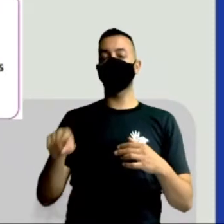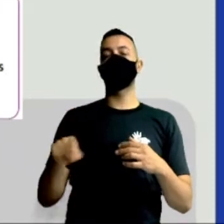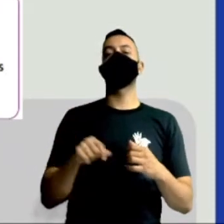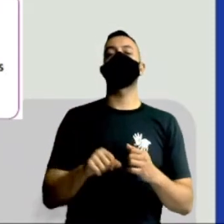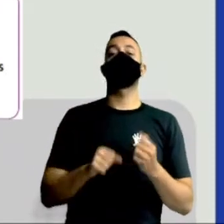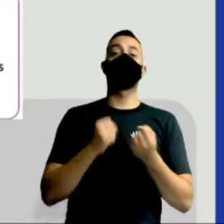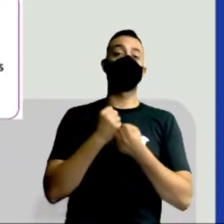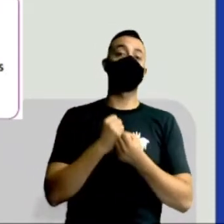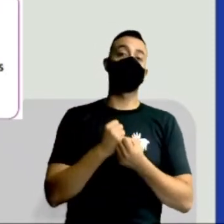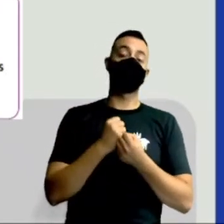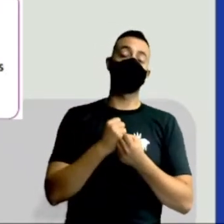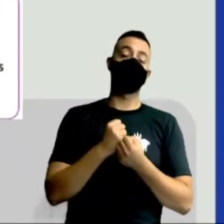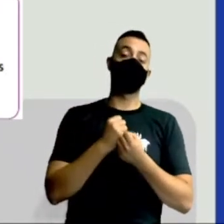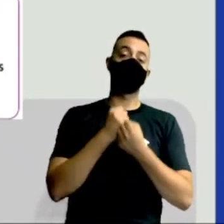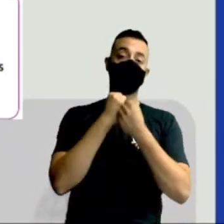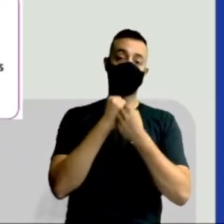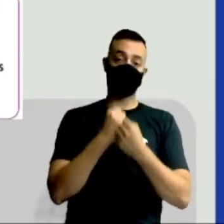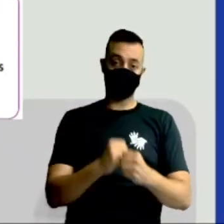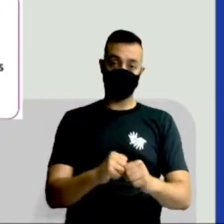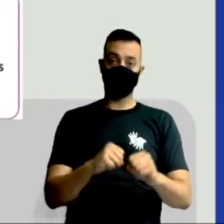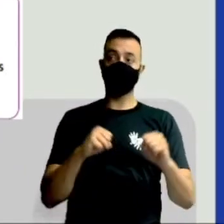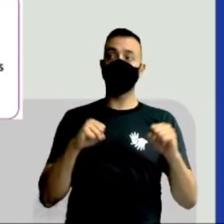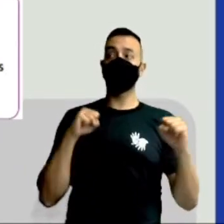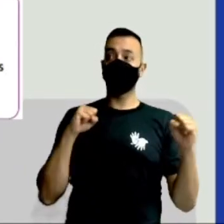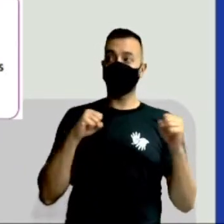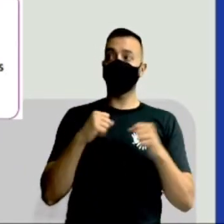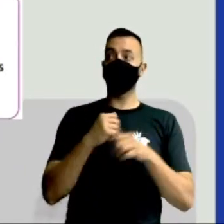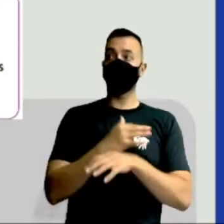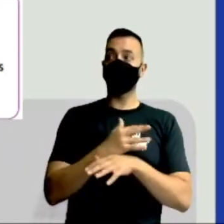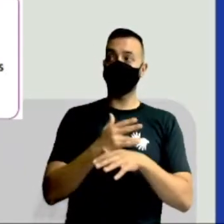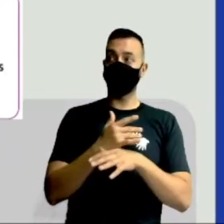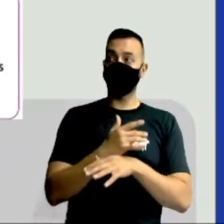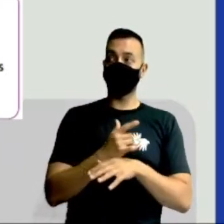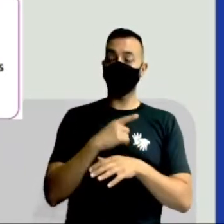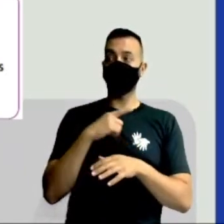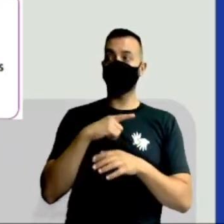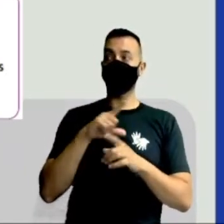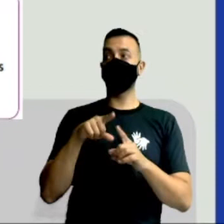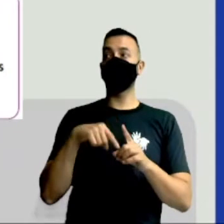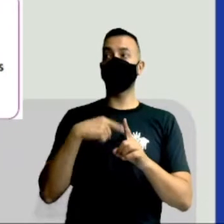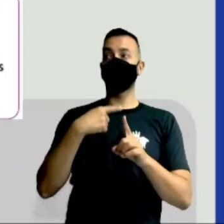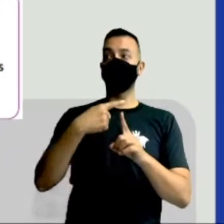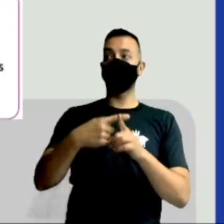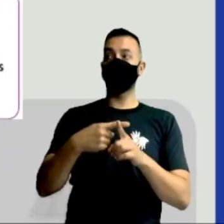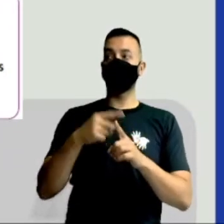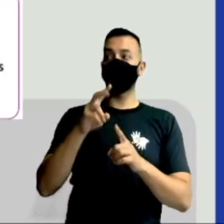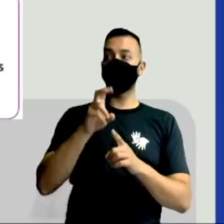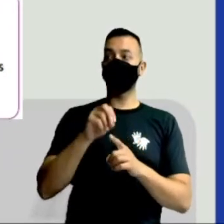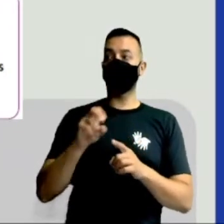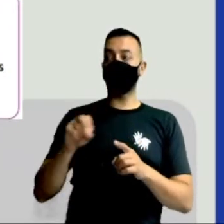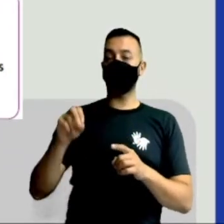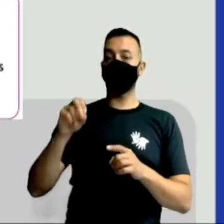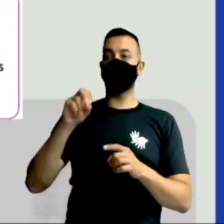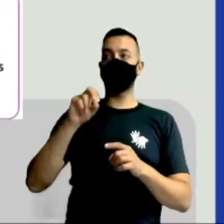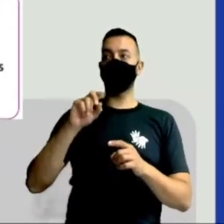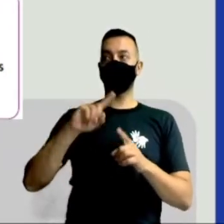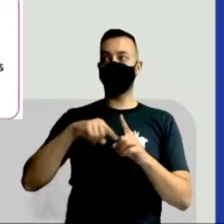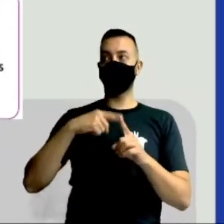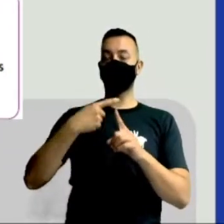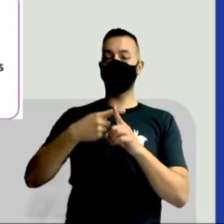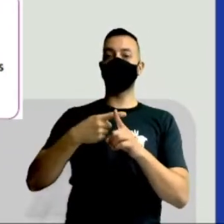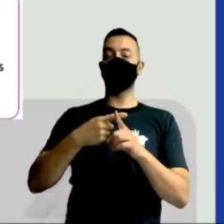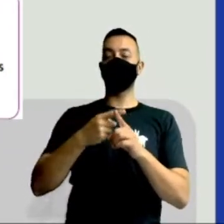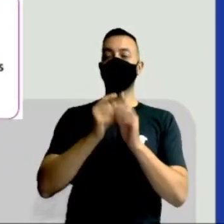E cidade grande, e 500 mil habitantes. E cidade grande vai de mais de 500 mil habitantes, ok? Então,